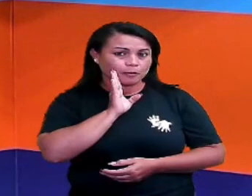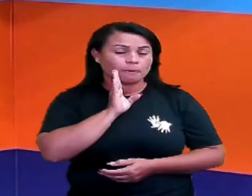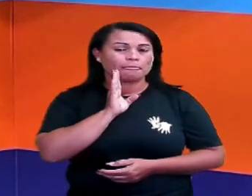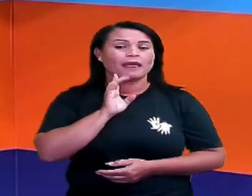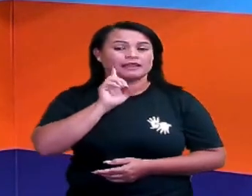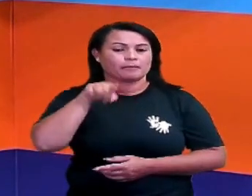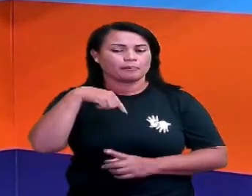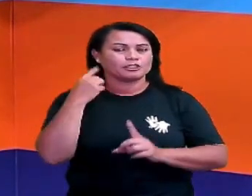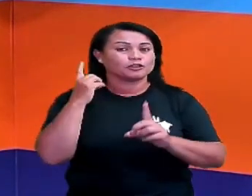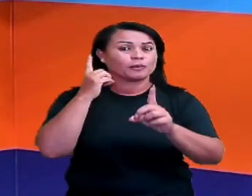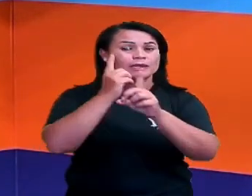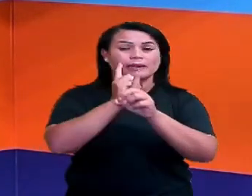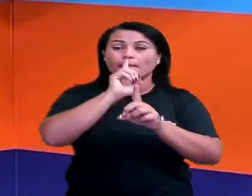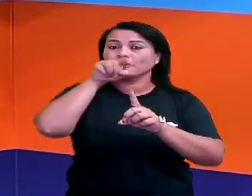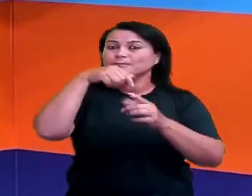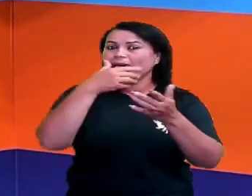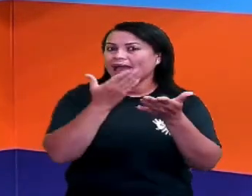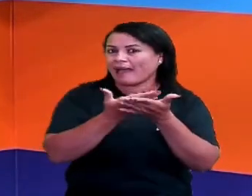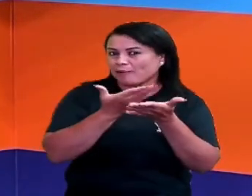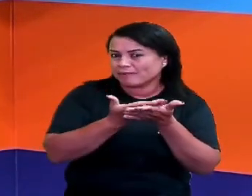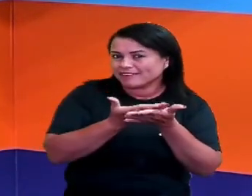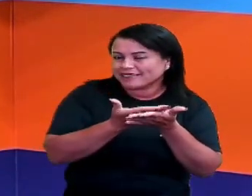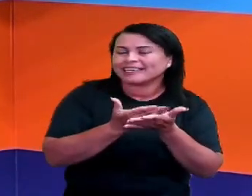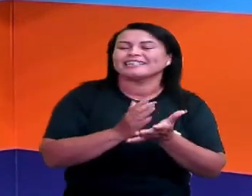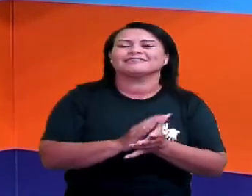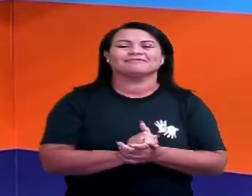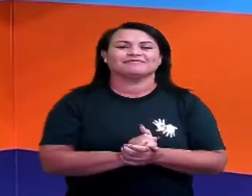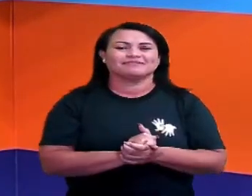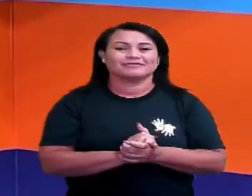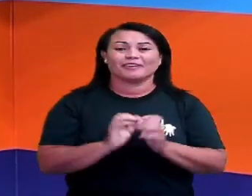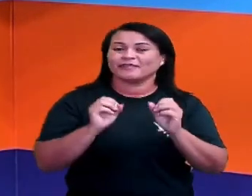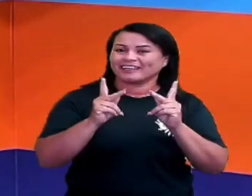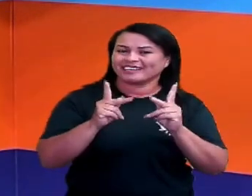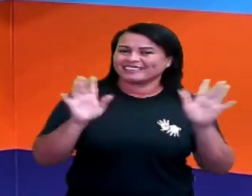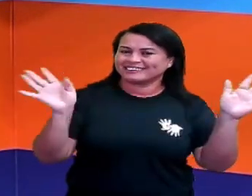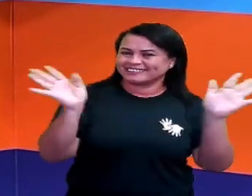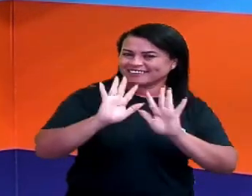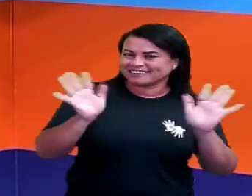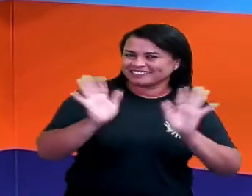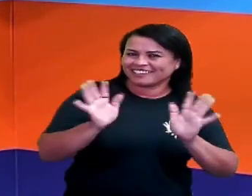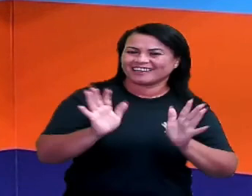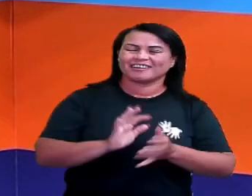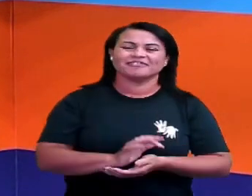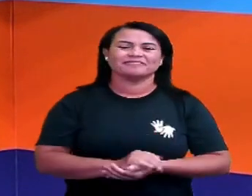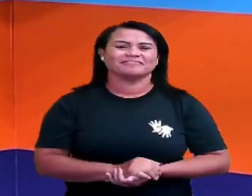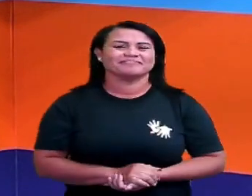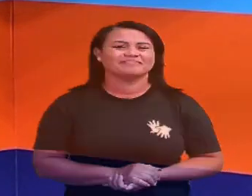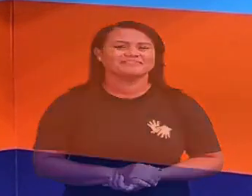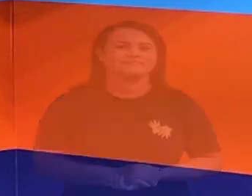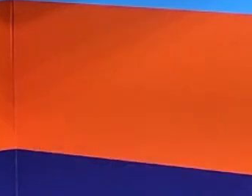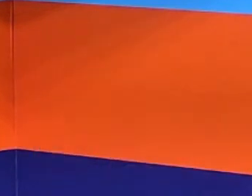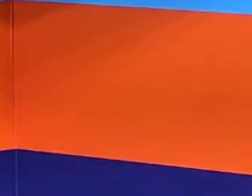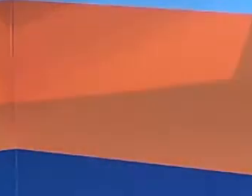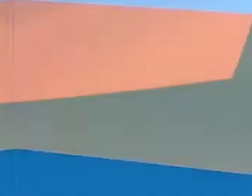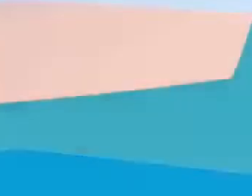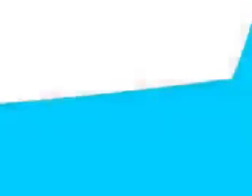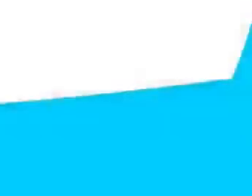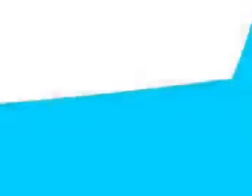Nos vemos na nossa próxima aula, ok? Tchau, tchau!